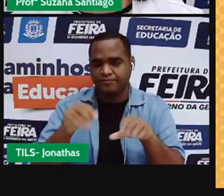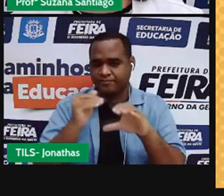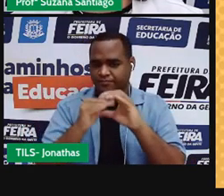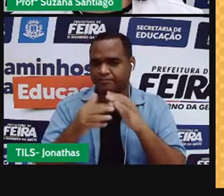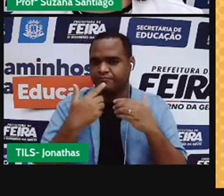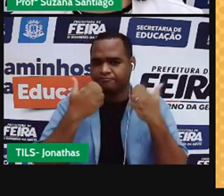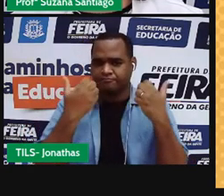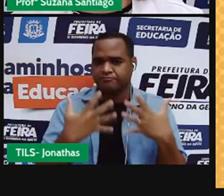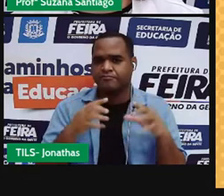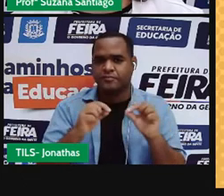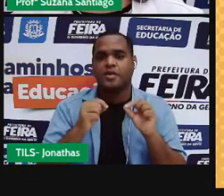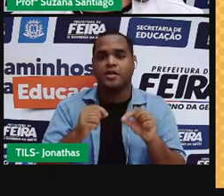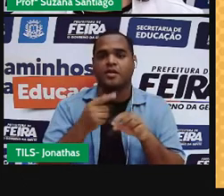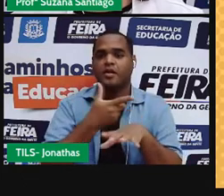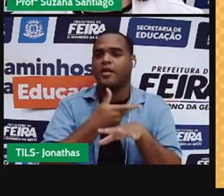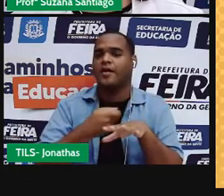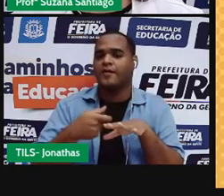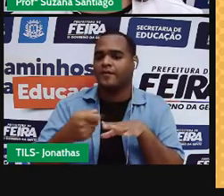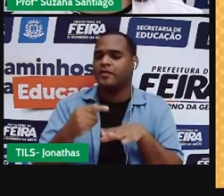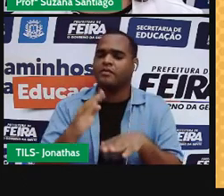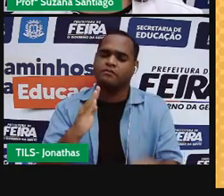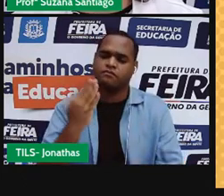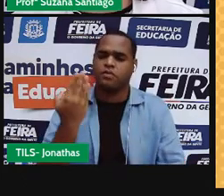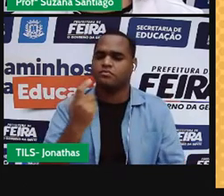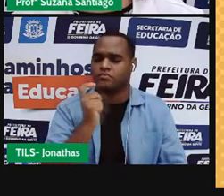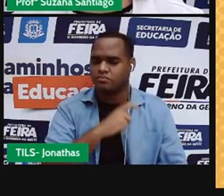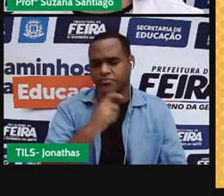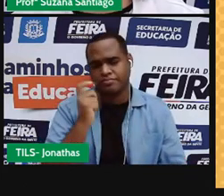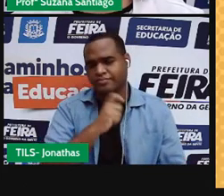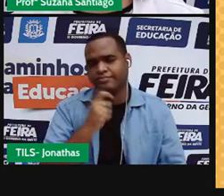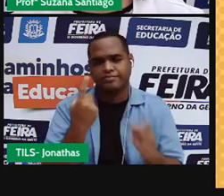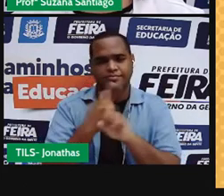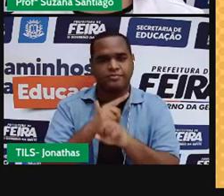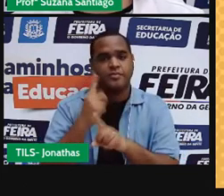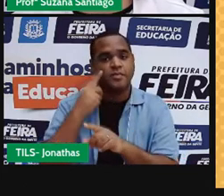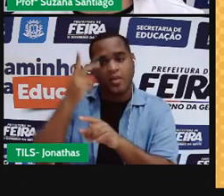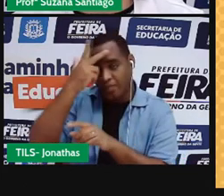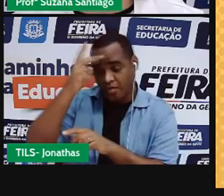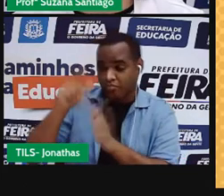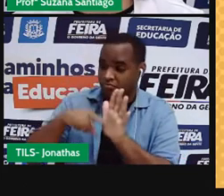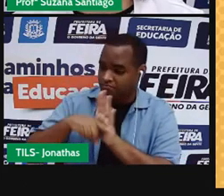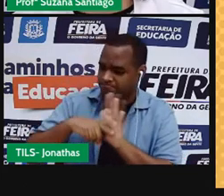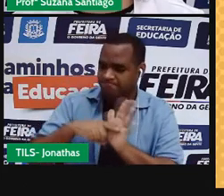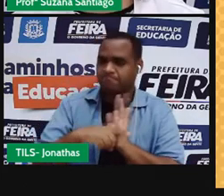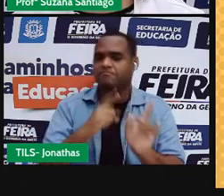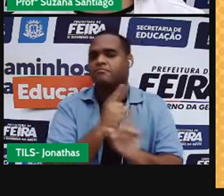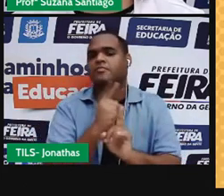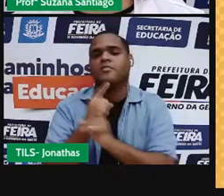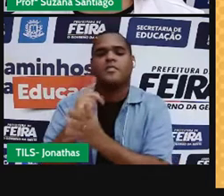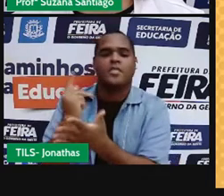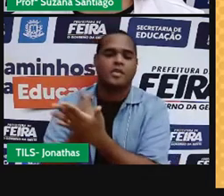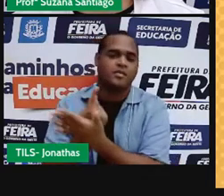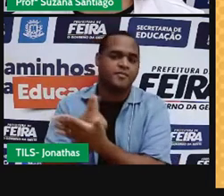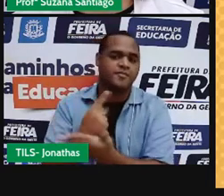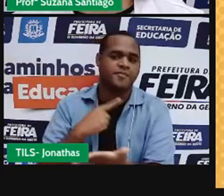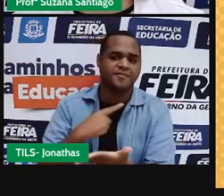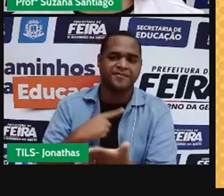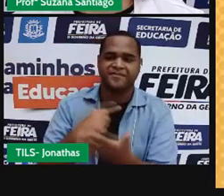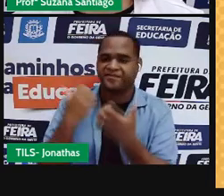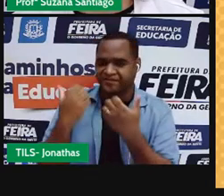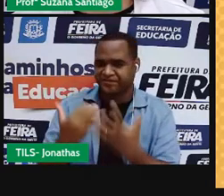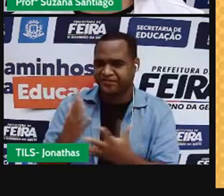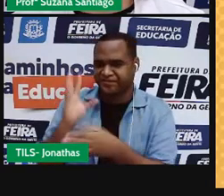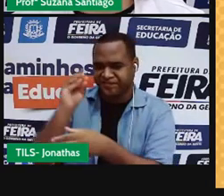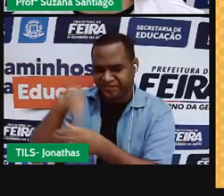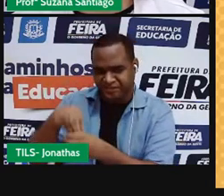daqui é fake, não tem nenhum pesquisador que tenha afirmado que um grande erro fez com que a